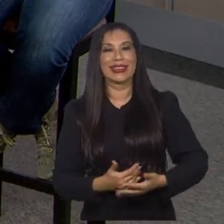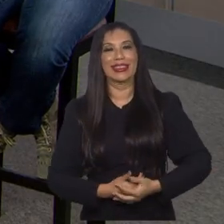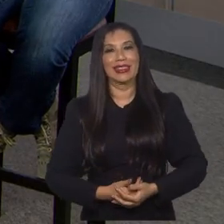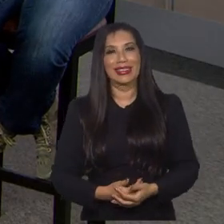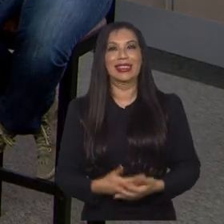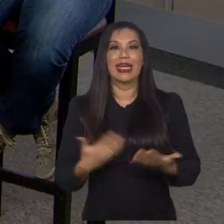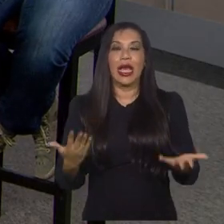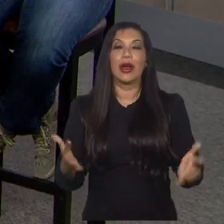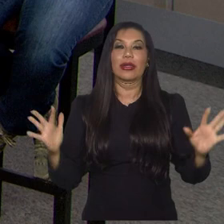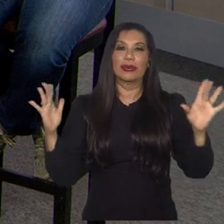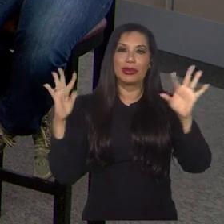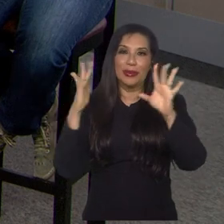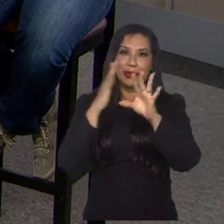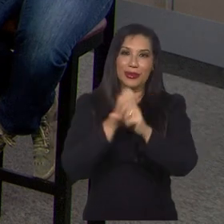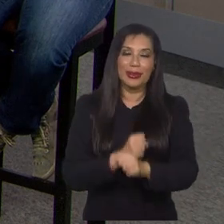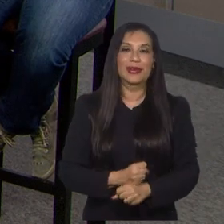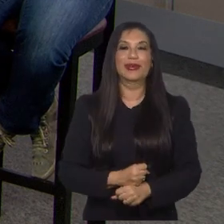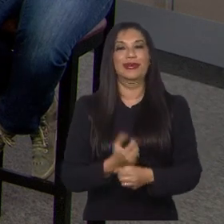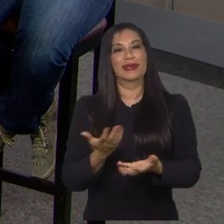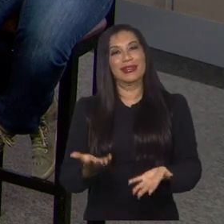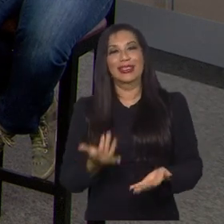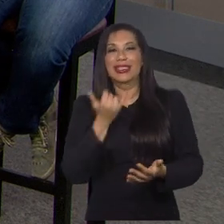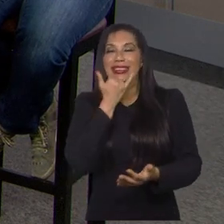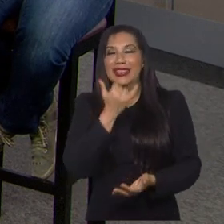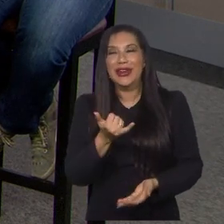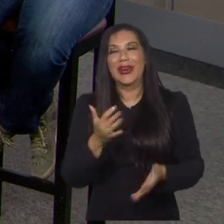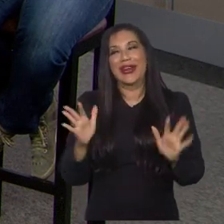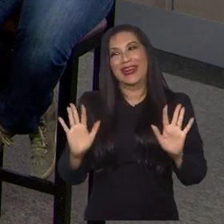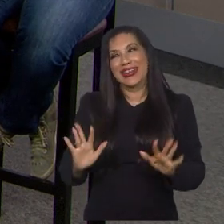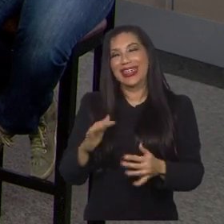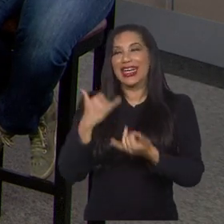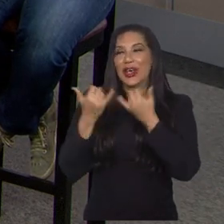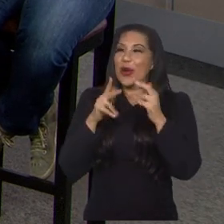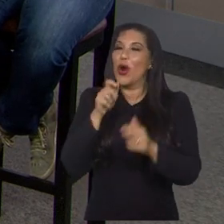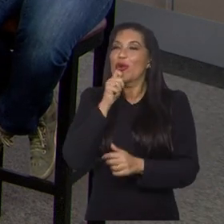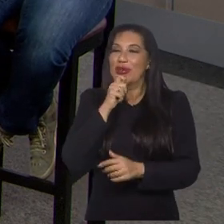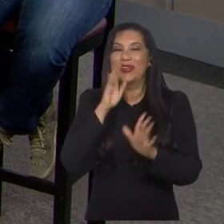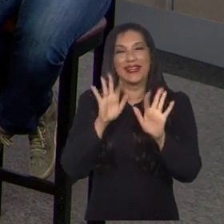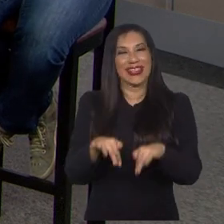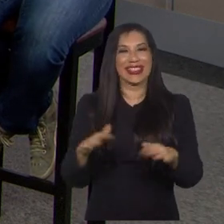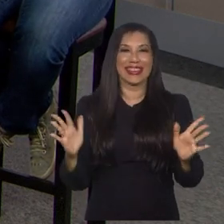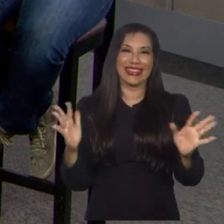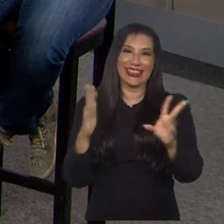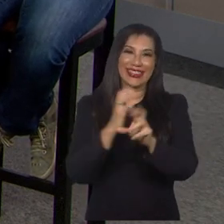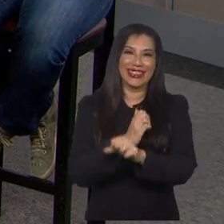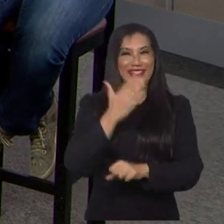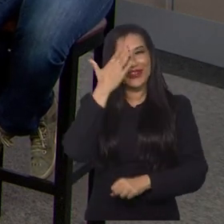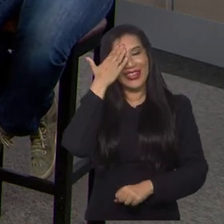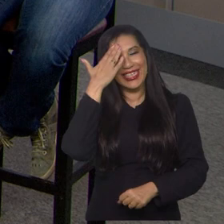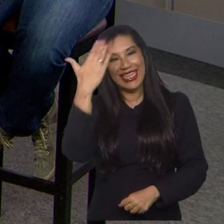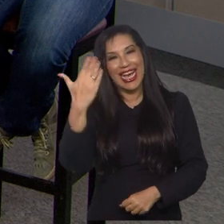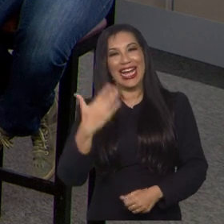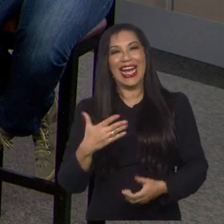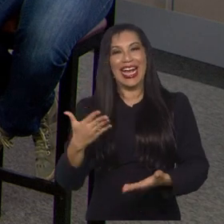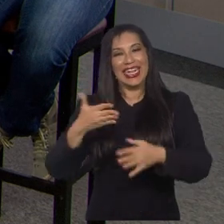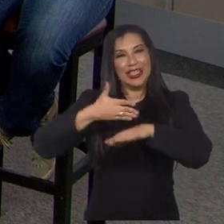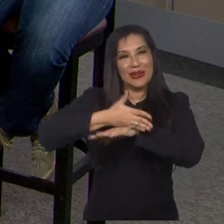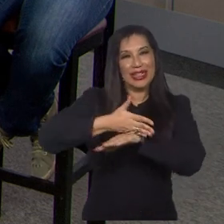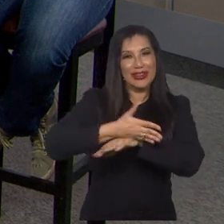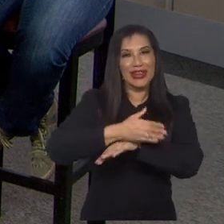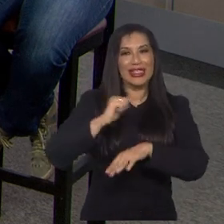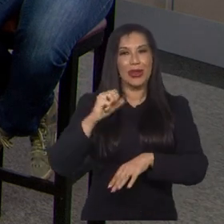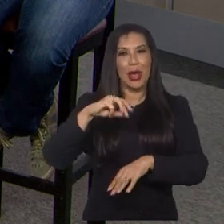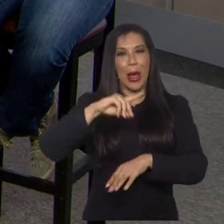eu vou ter que chegar ao fim, vou ter que apitar agora. Valeu, super obrigada, Amanda, pela participação.